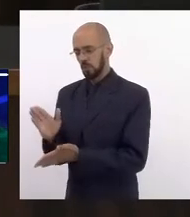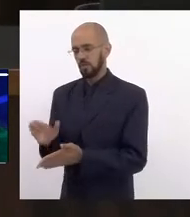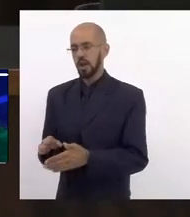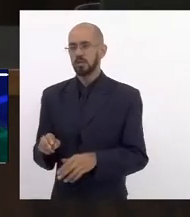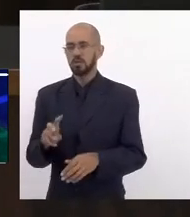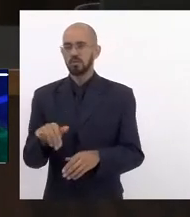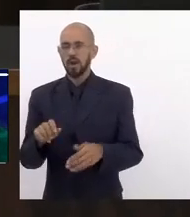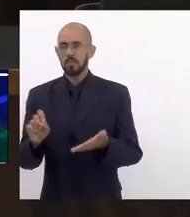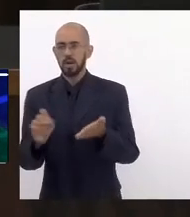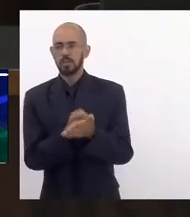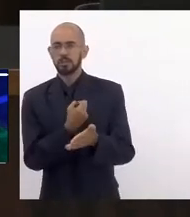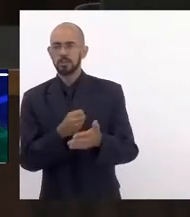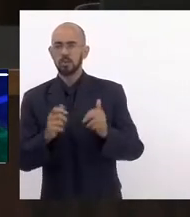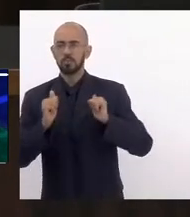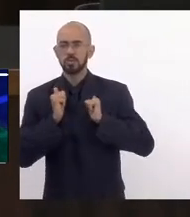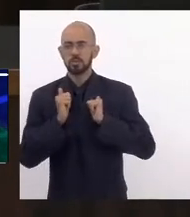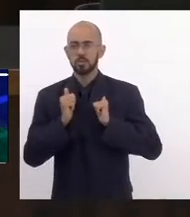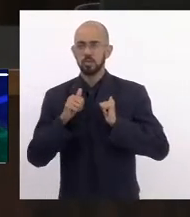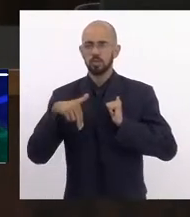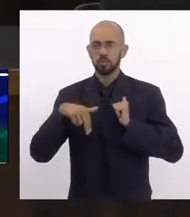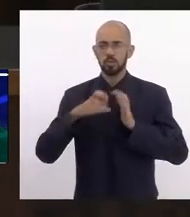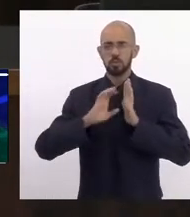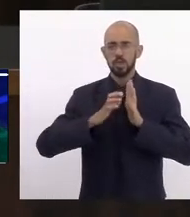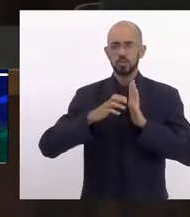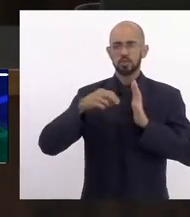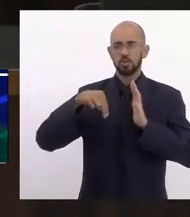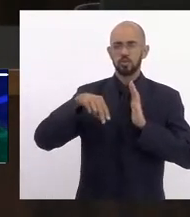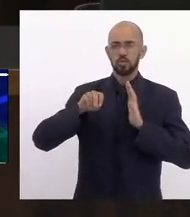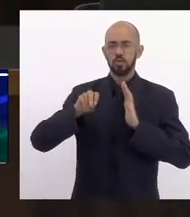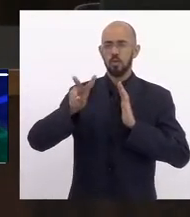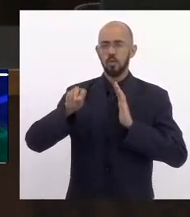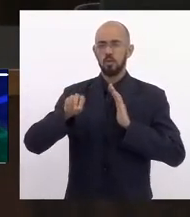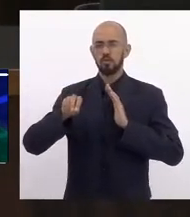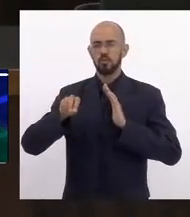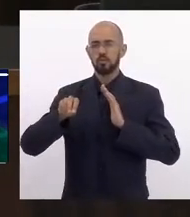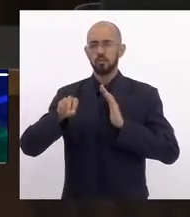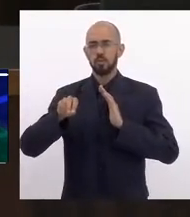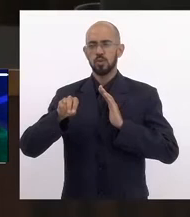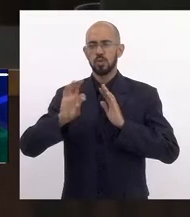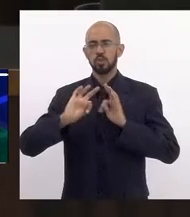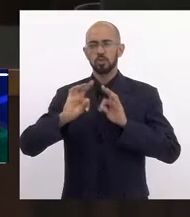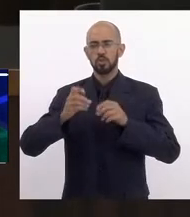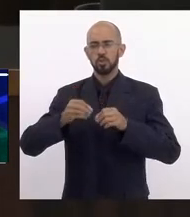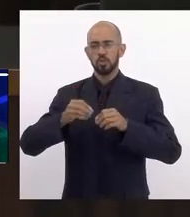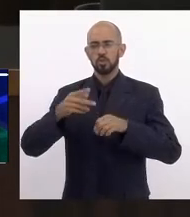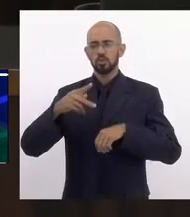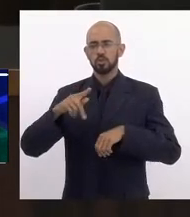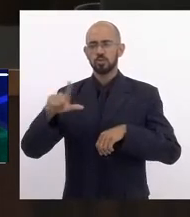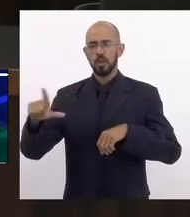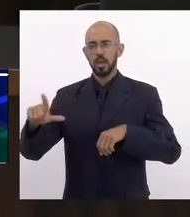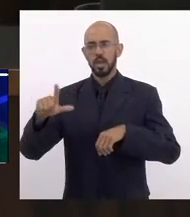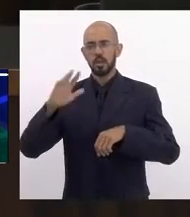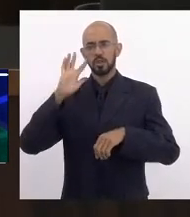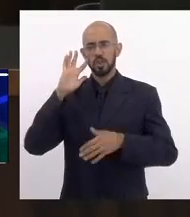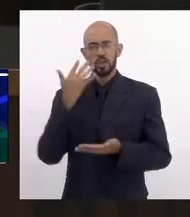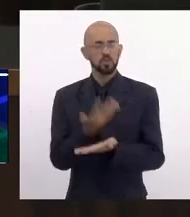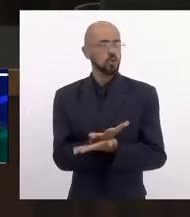vai à promulgação com abstenção do novo, registrando abstenção do novo em todos os projetos de resolução.